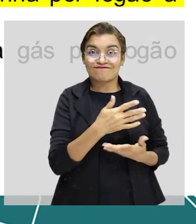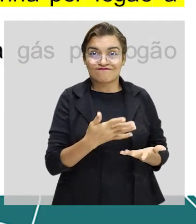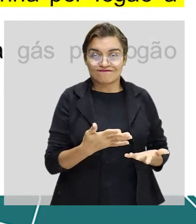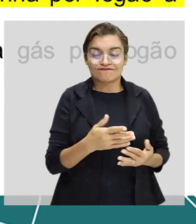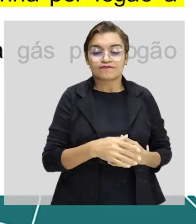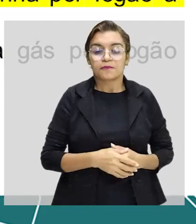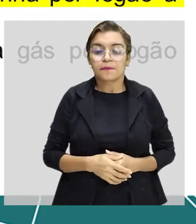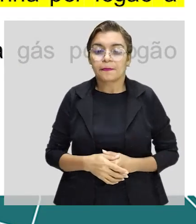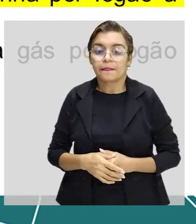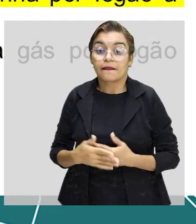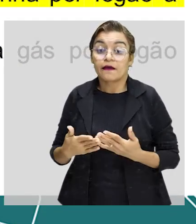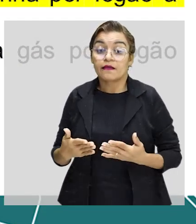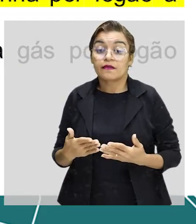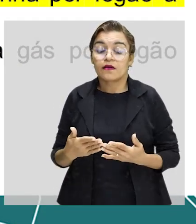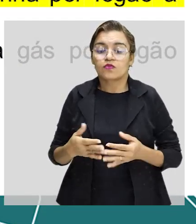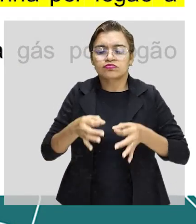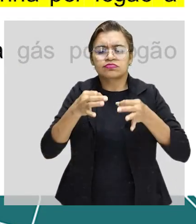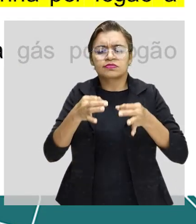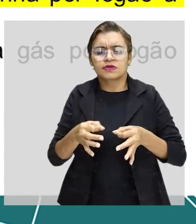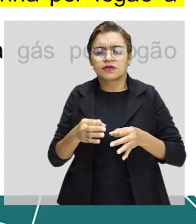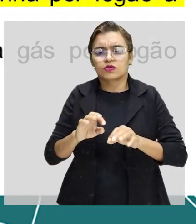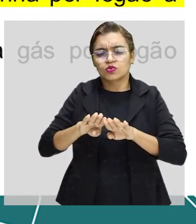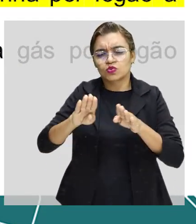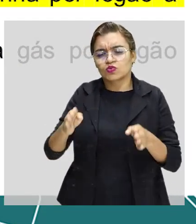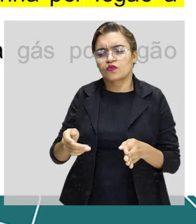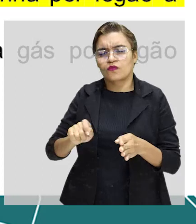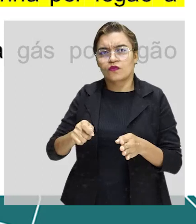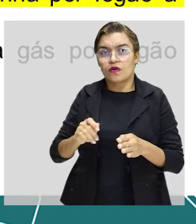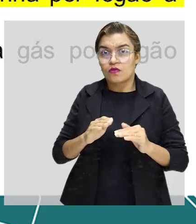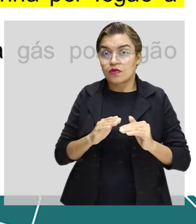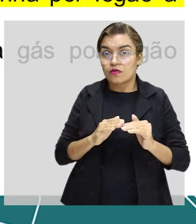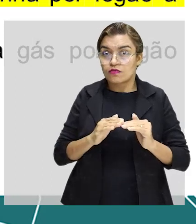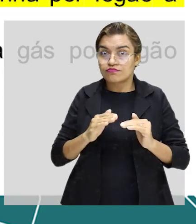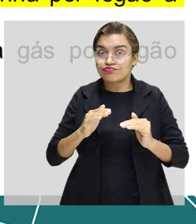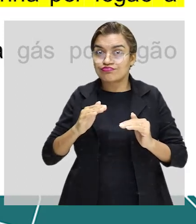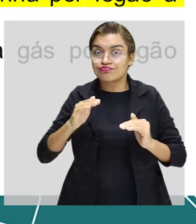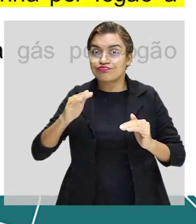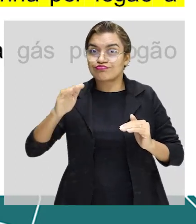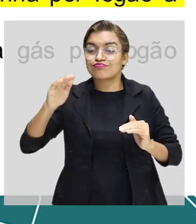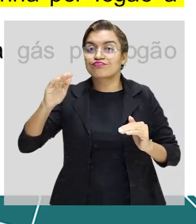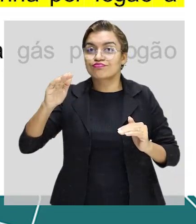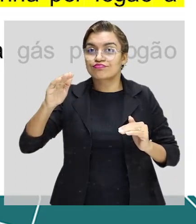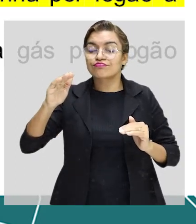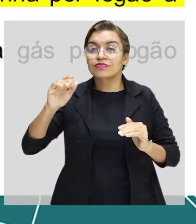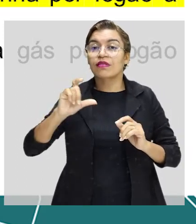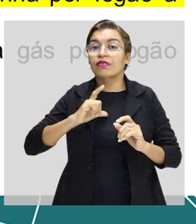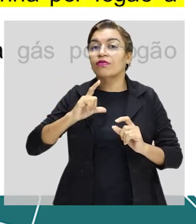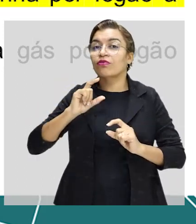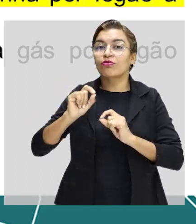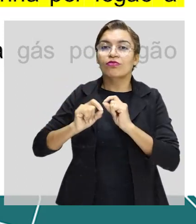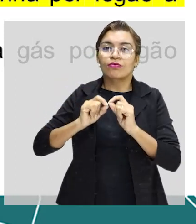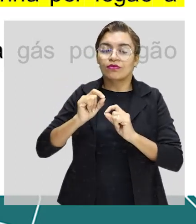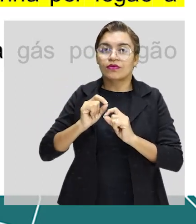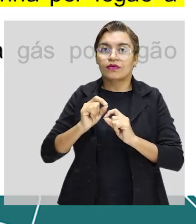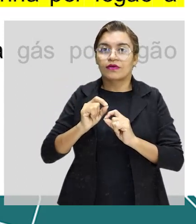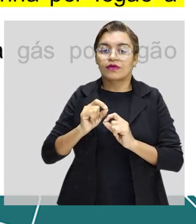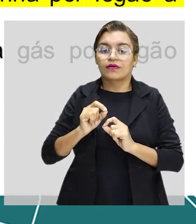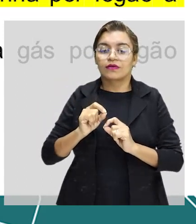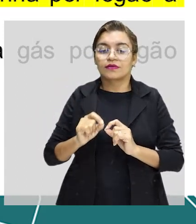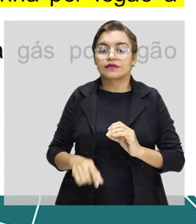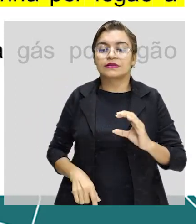Pode-se verificar que a eficiência dos fogões aumenta. E aí nós destacamos, né, a